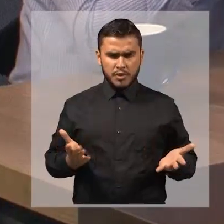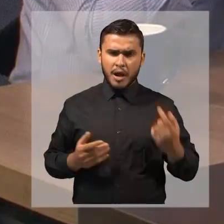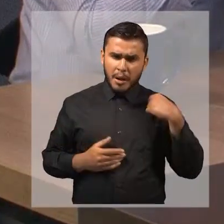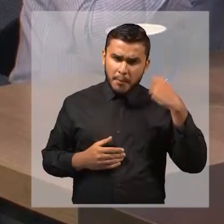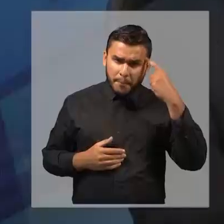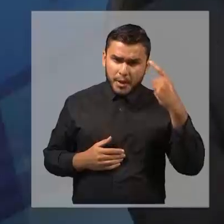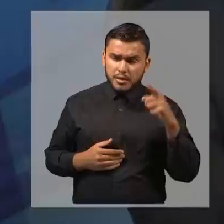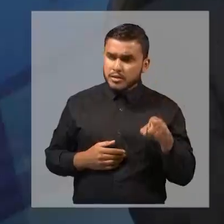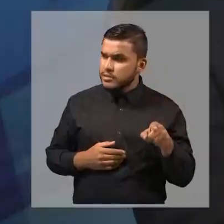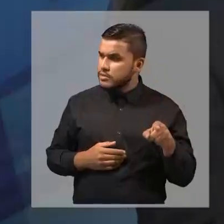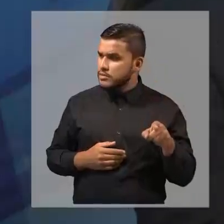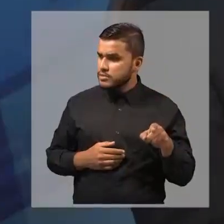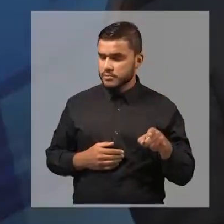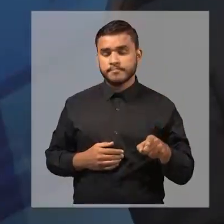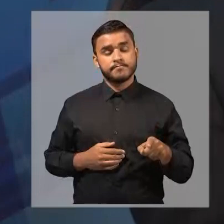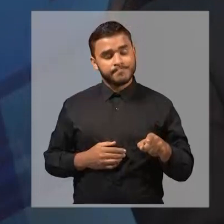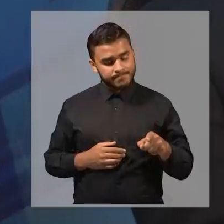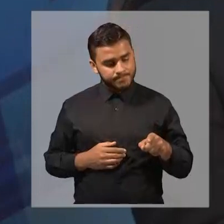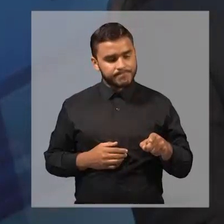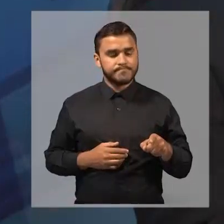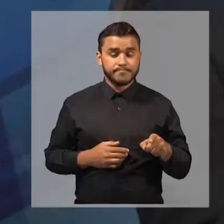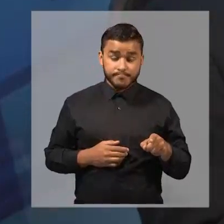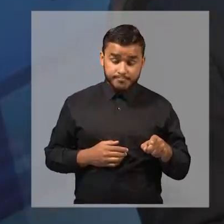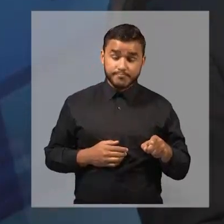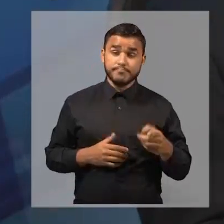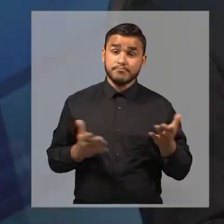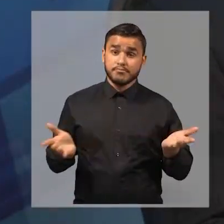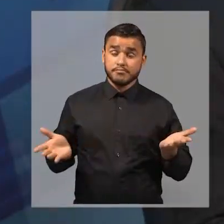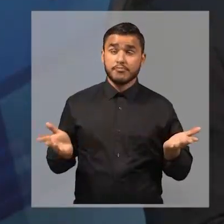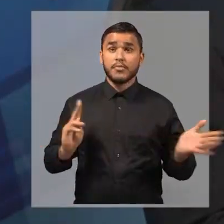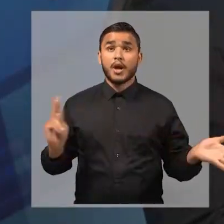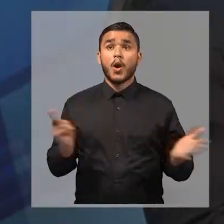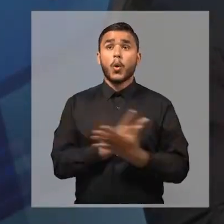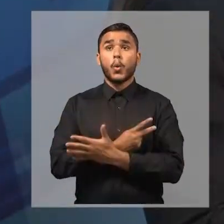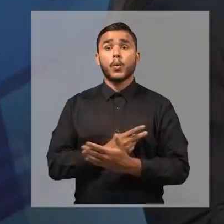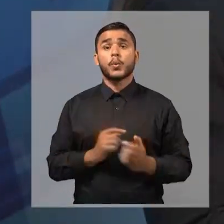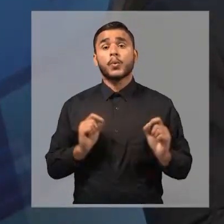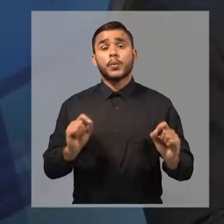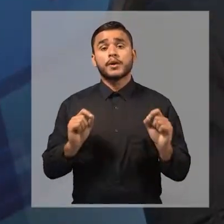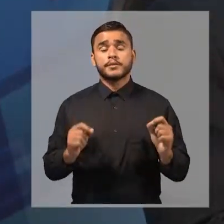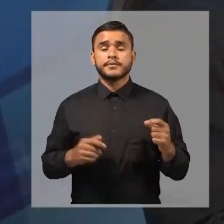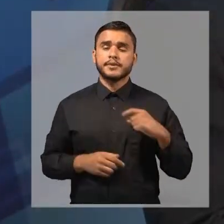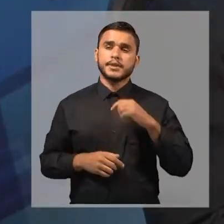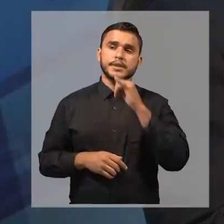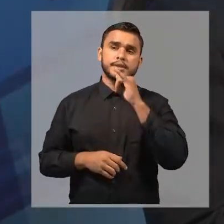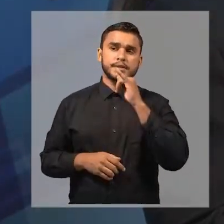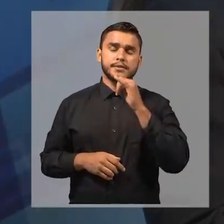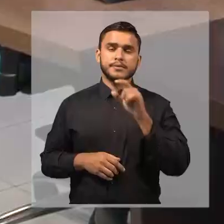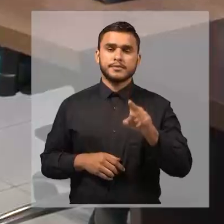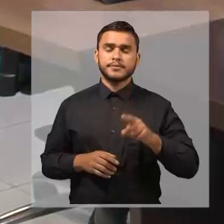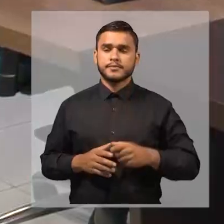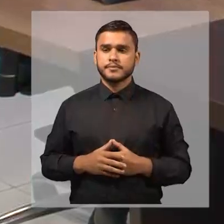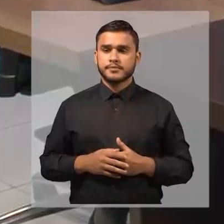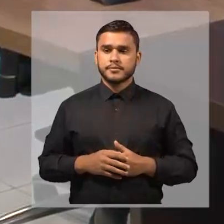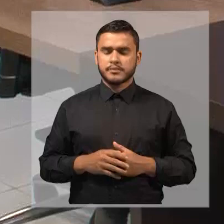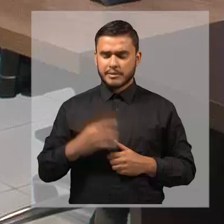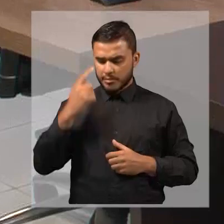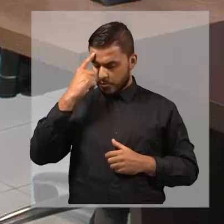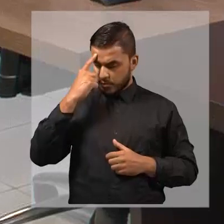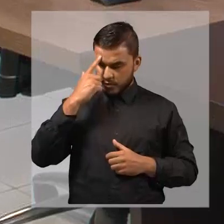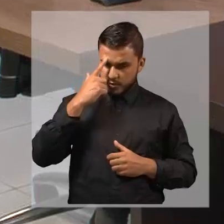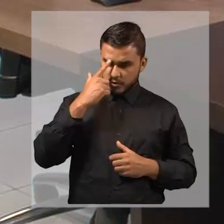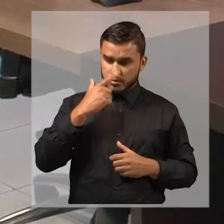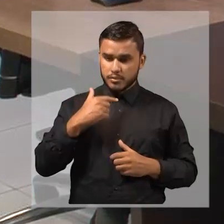dizer, não é uma coisa... esse governo está, vamos dizer assim... Não tem